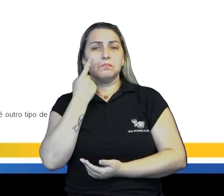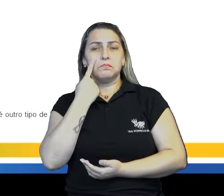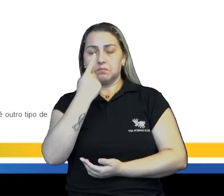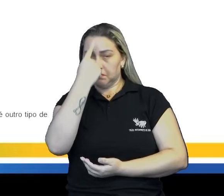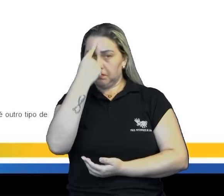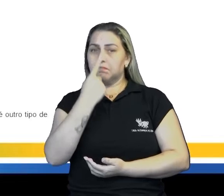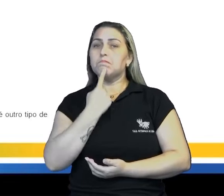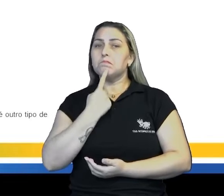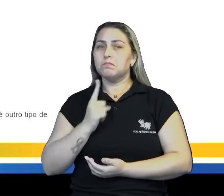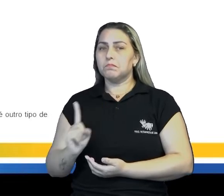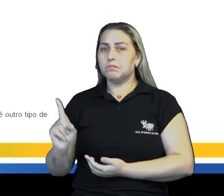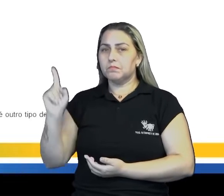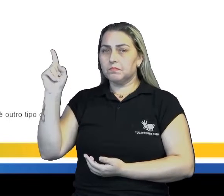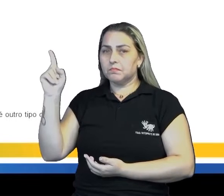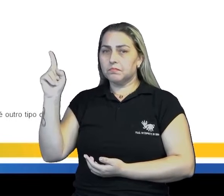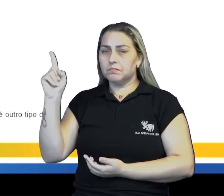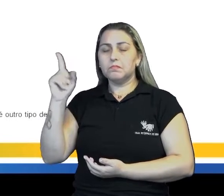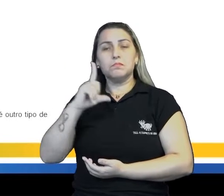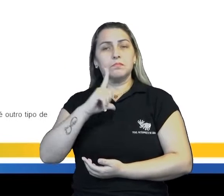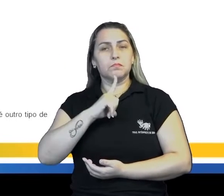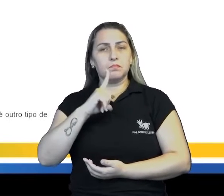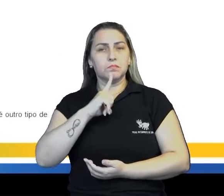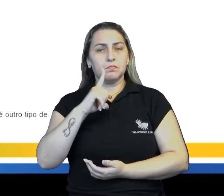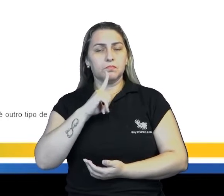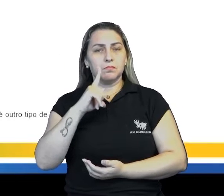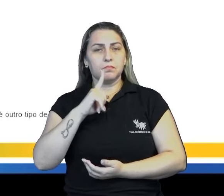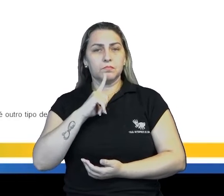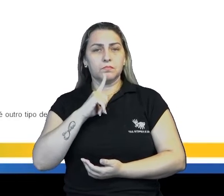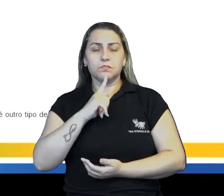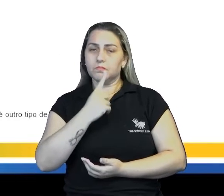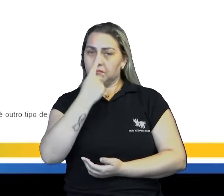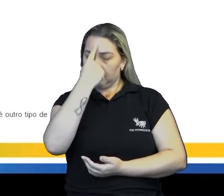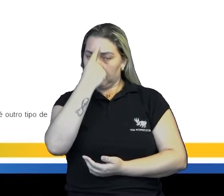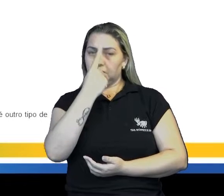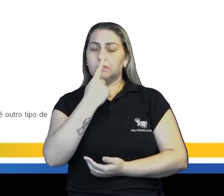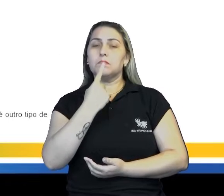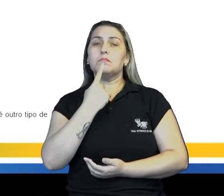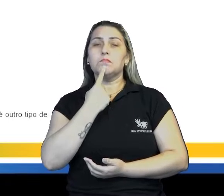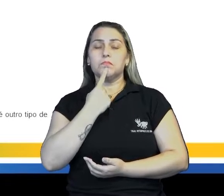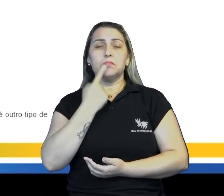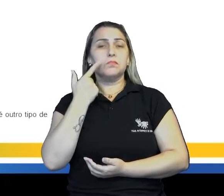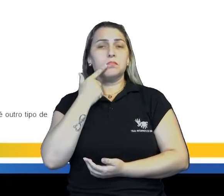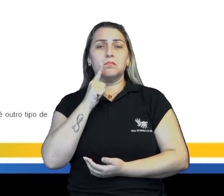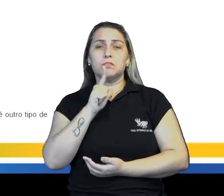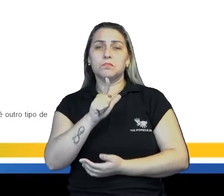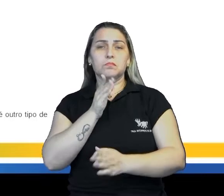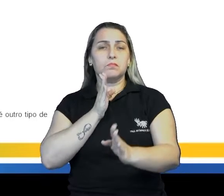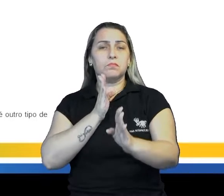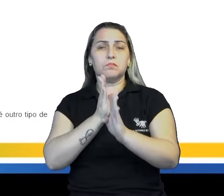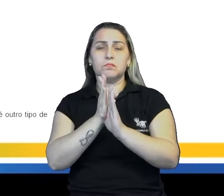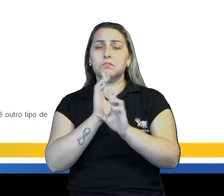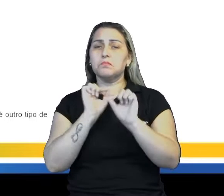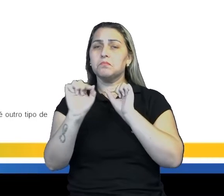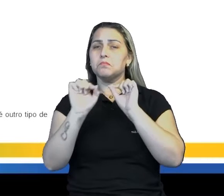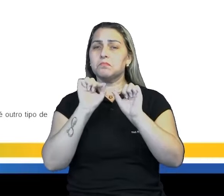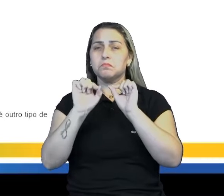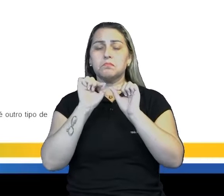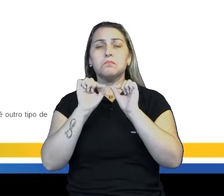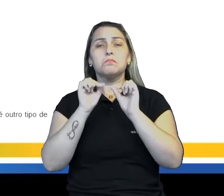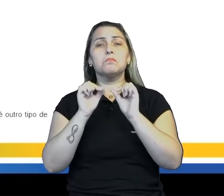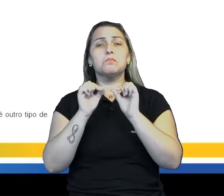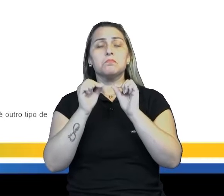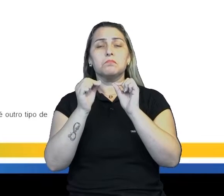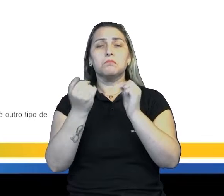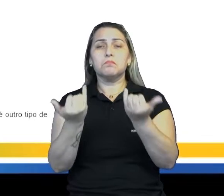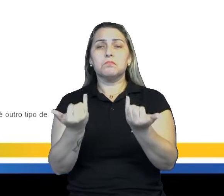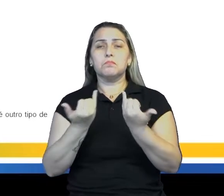Observem essa imagem. Nós temos aí, pessoal, uma imagem, né? E nós conseguimos identificar o que ela quer